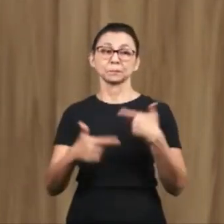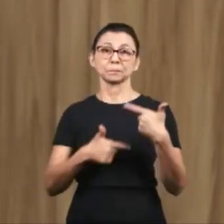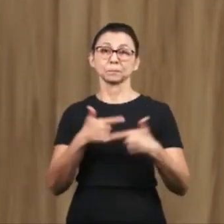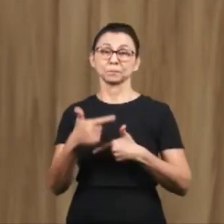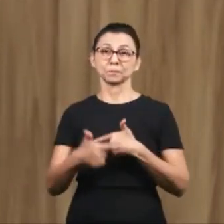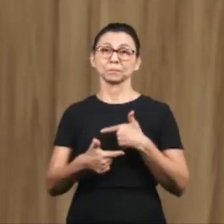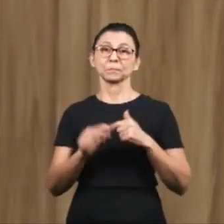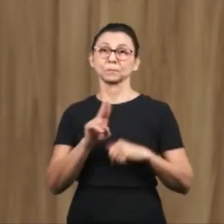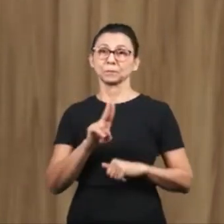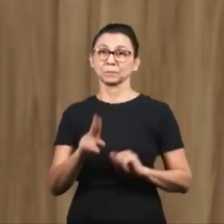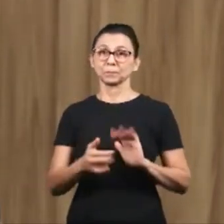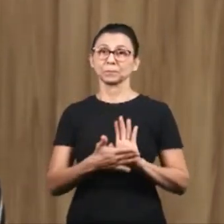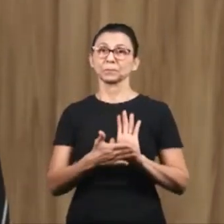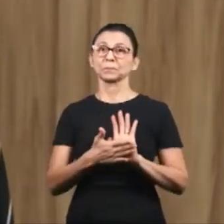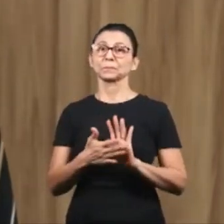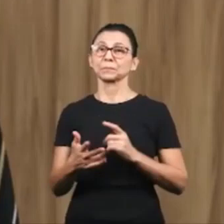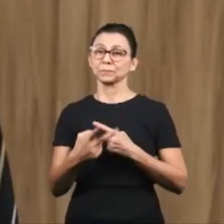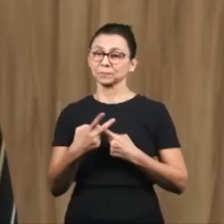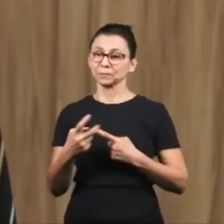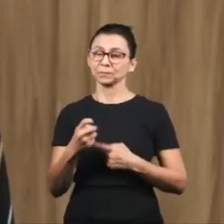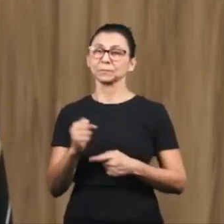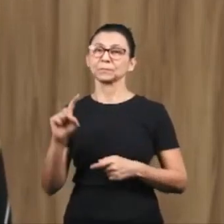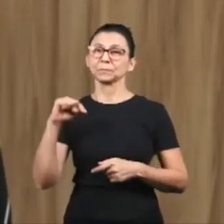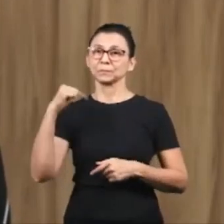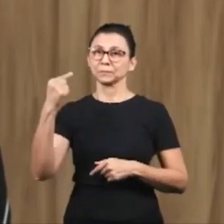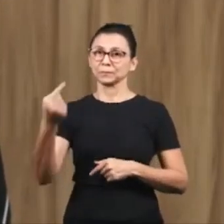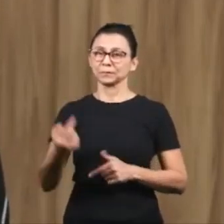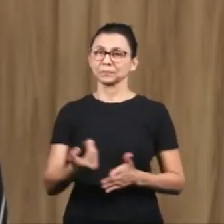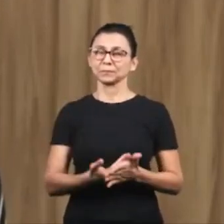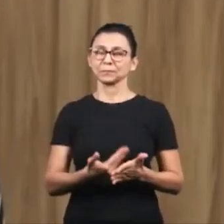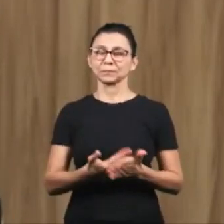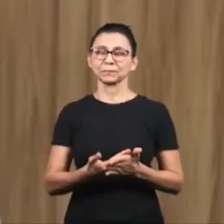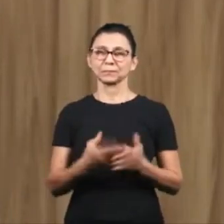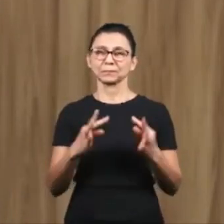louvor Nas Batalhas Sou um Vencedor. Até a